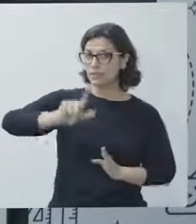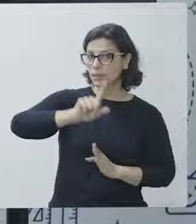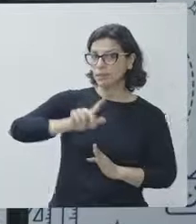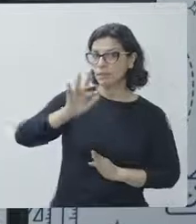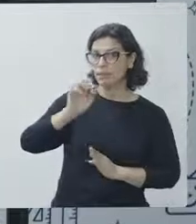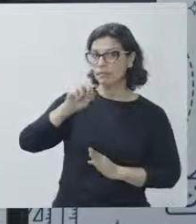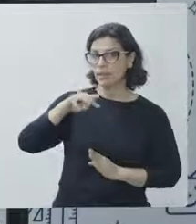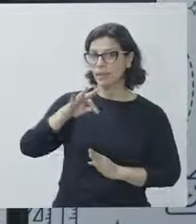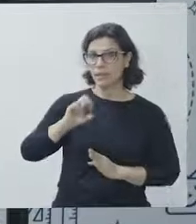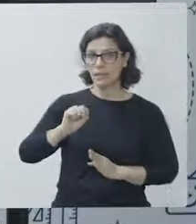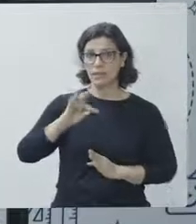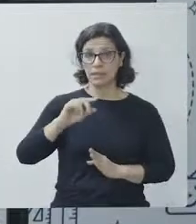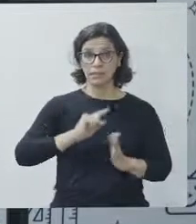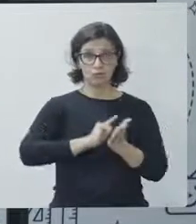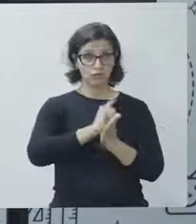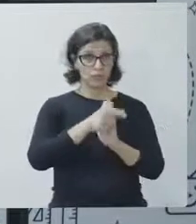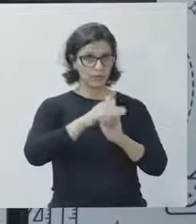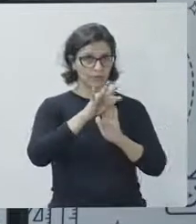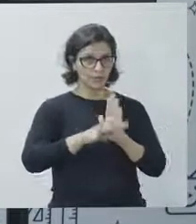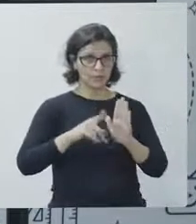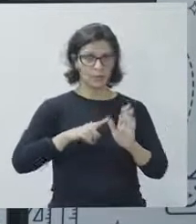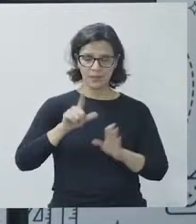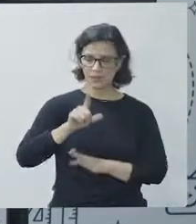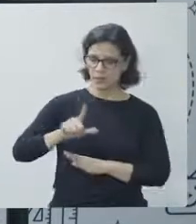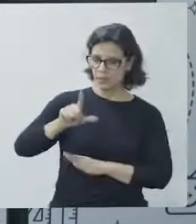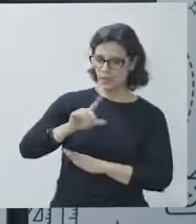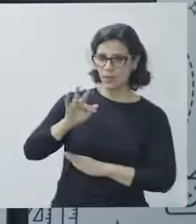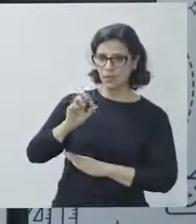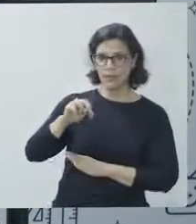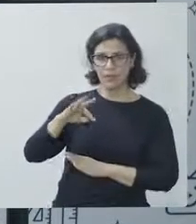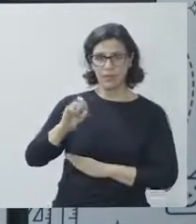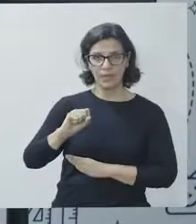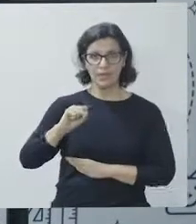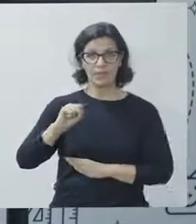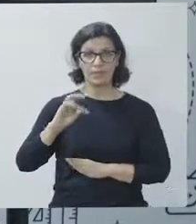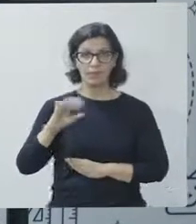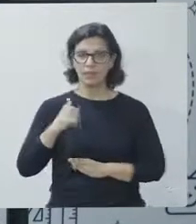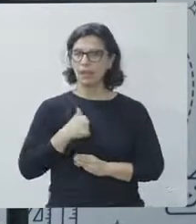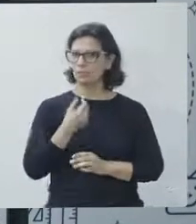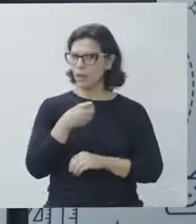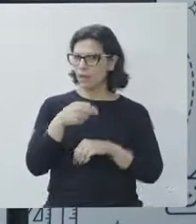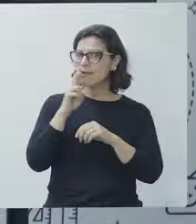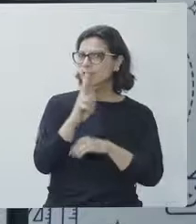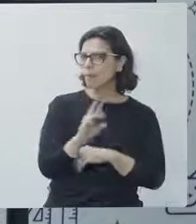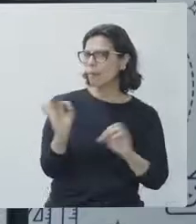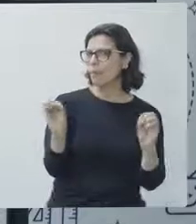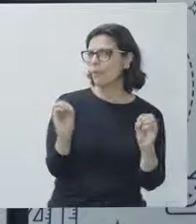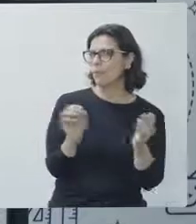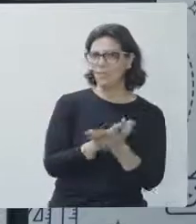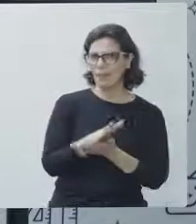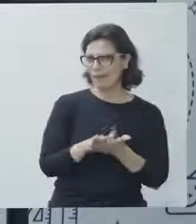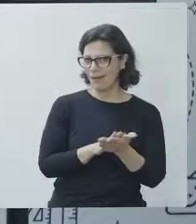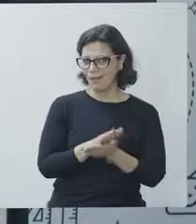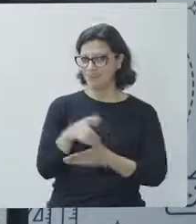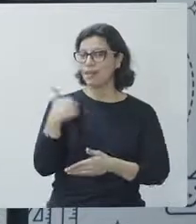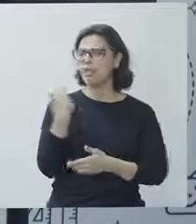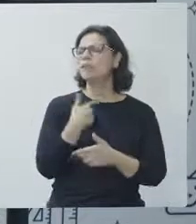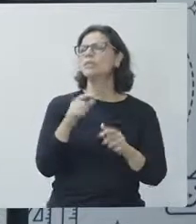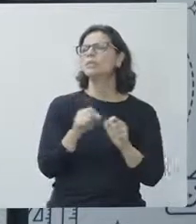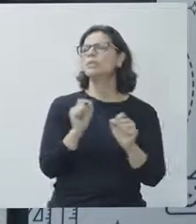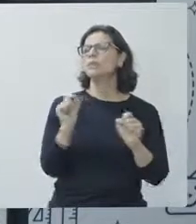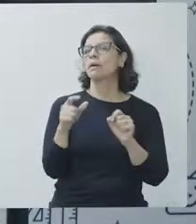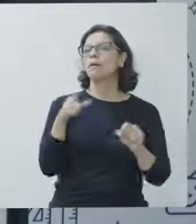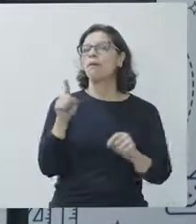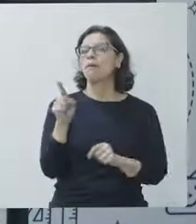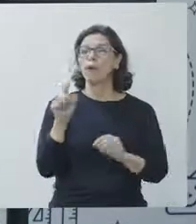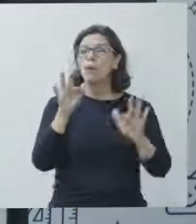fantástica, desse gênero textual, né? Literatura fantástica. Eu não vou dar as respostas para vocês. O que nós vamos fazer?